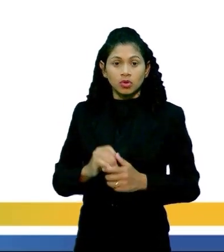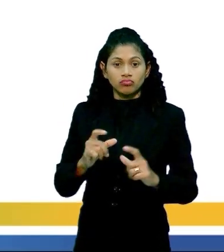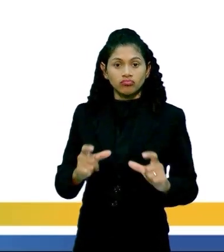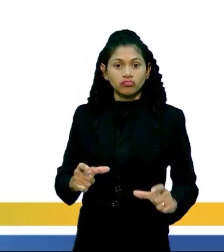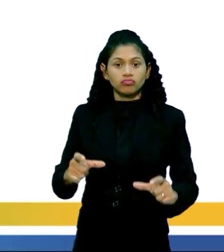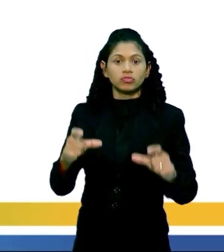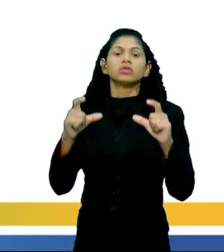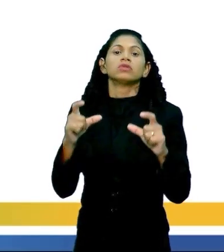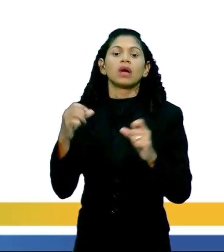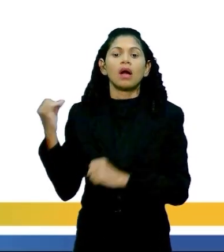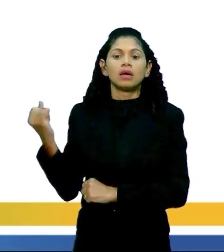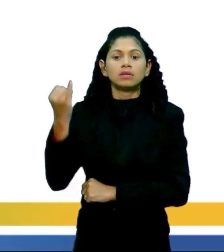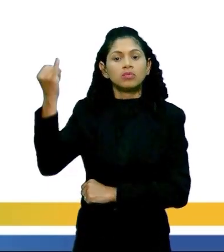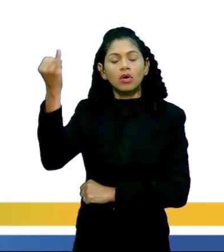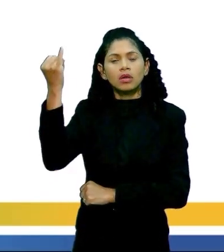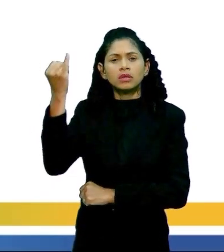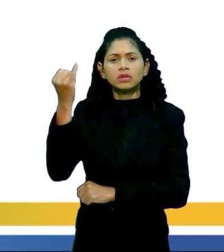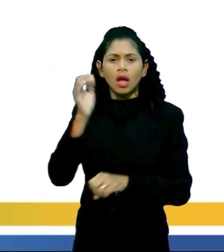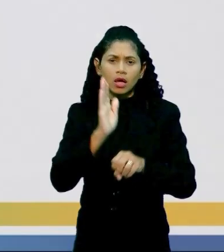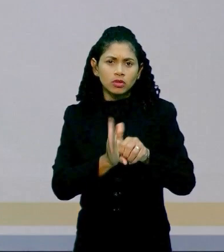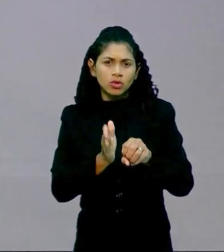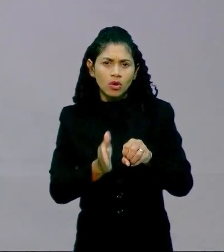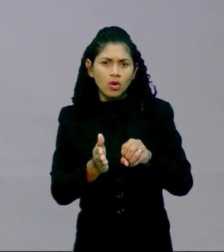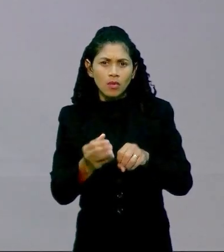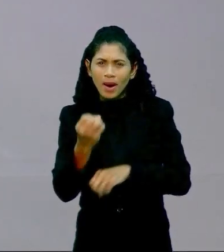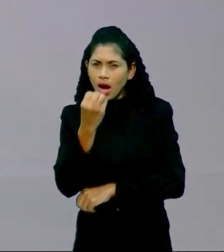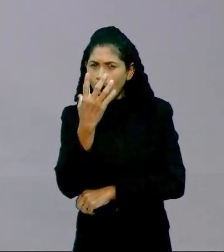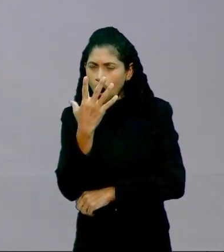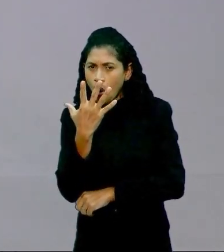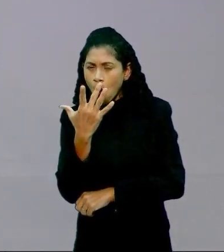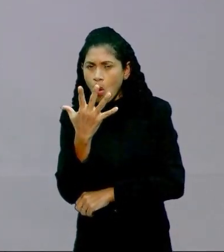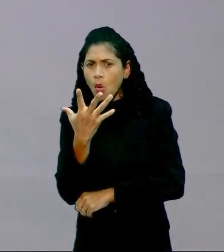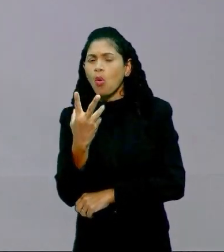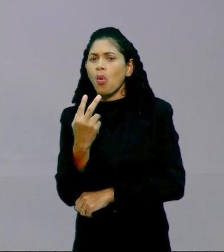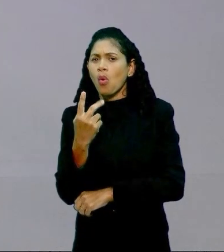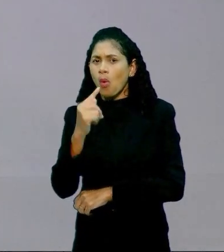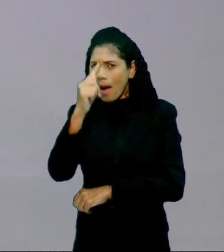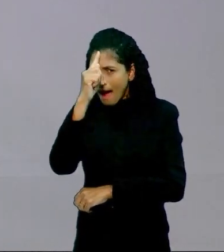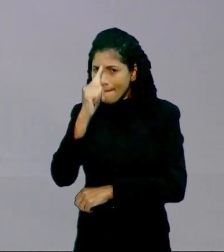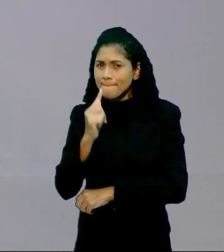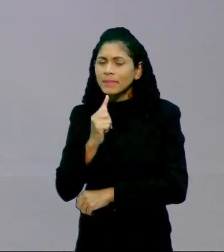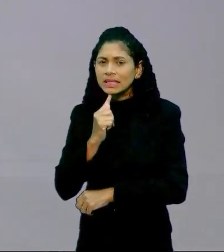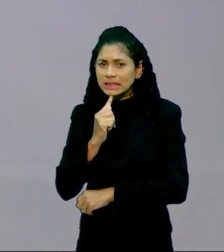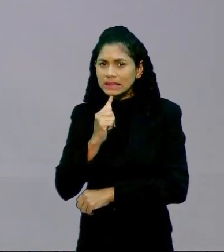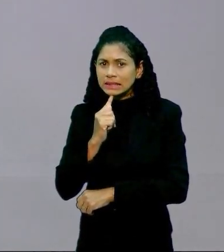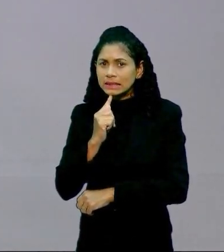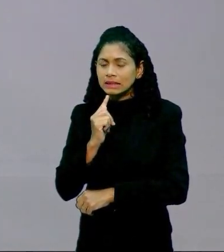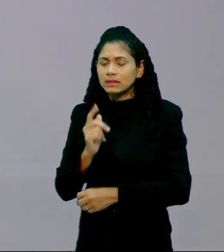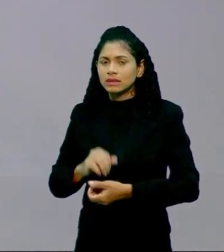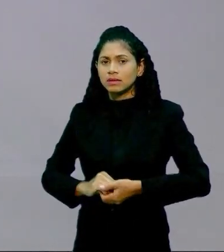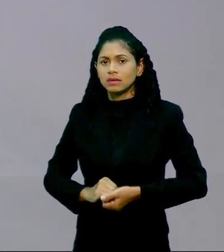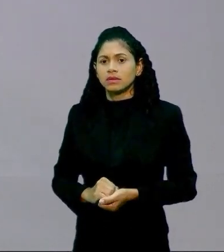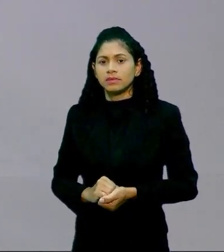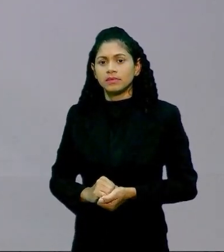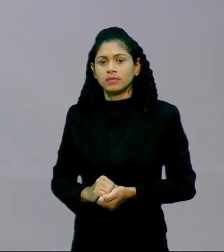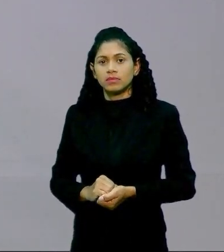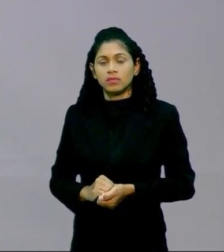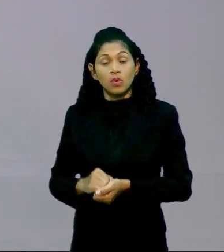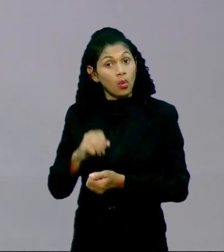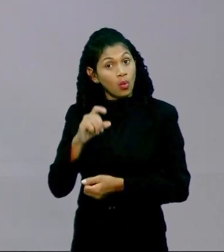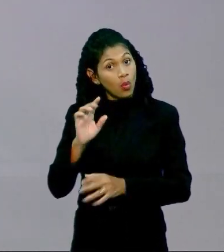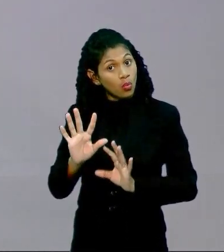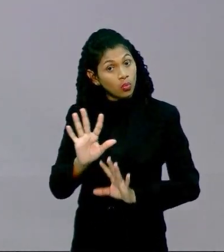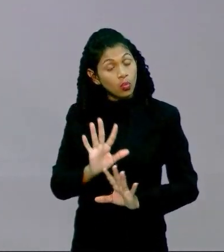importância do tomate de cor amarela, eu sempre estou dizendo, galera, repito isso durante as minhas aulas.